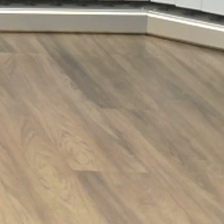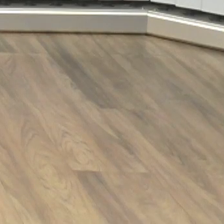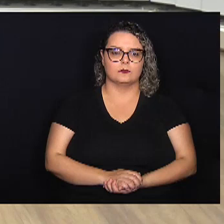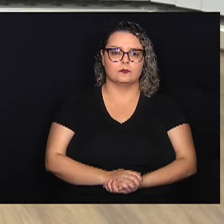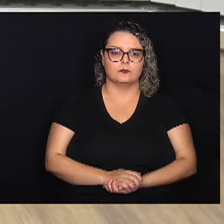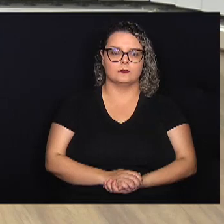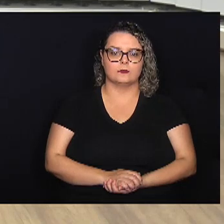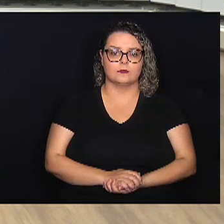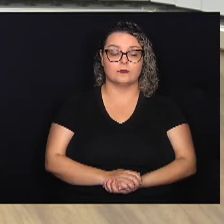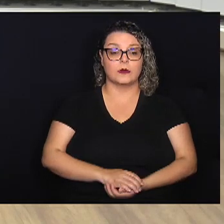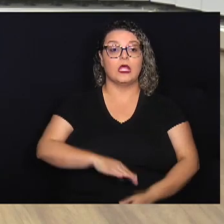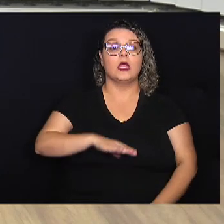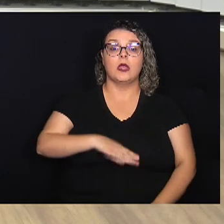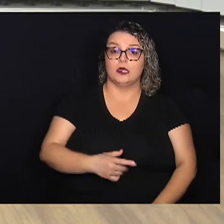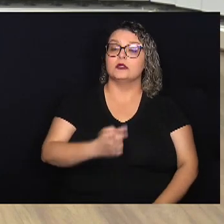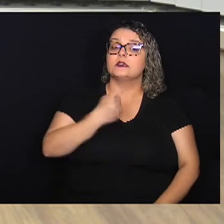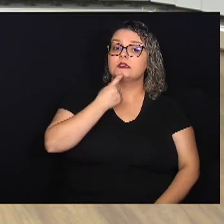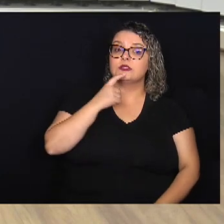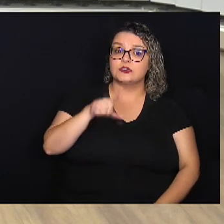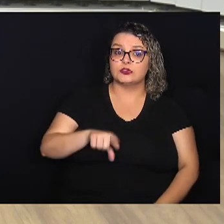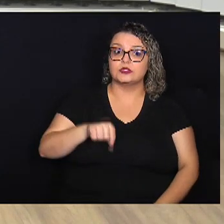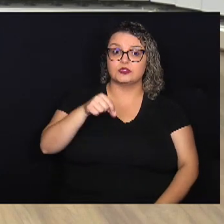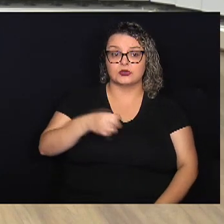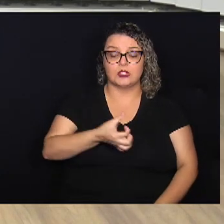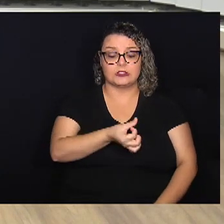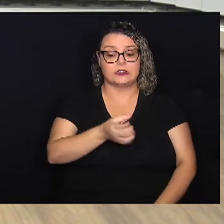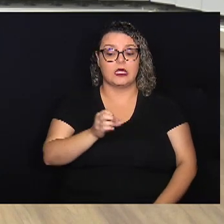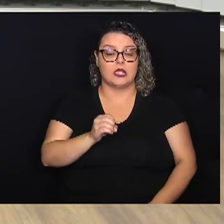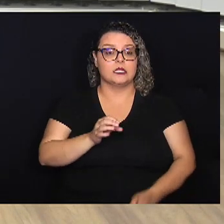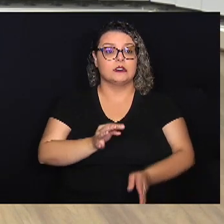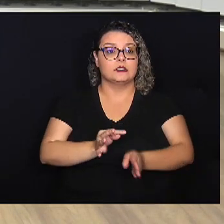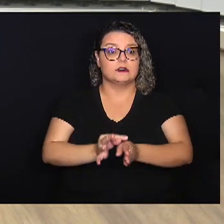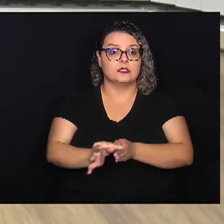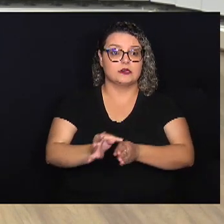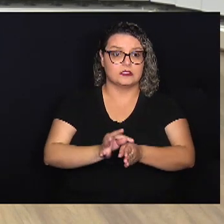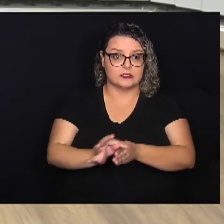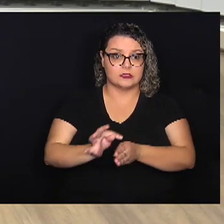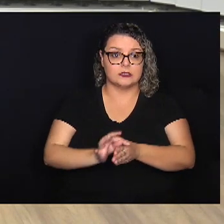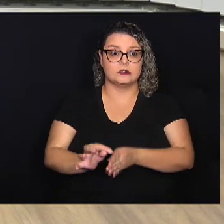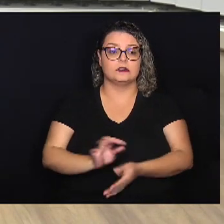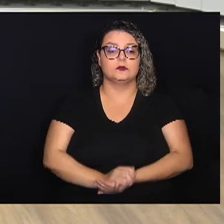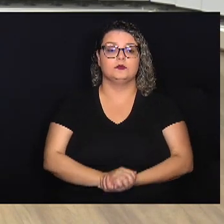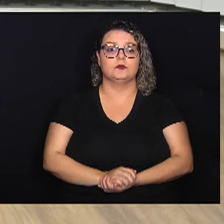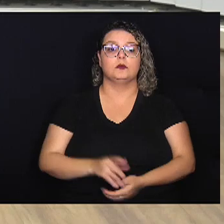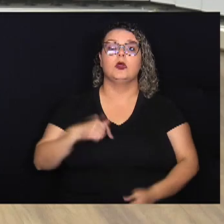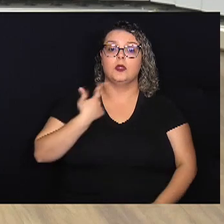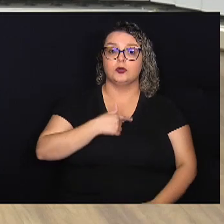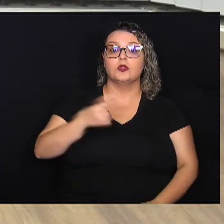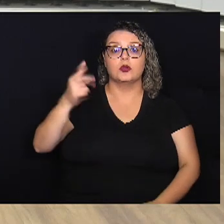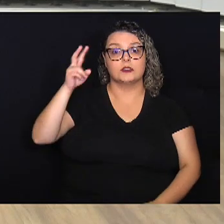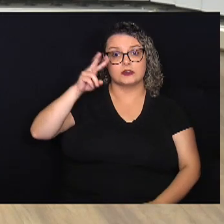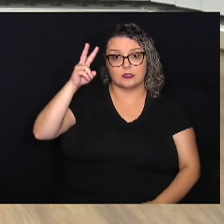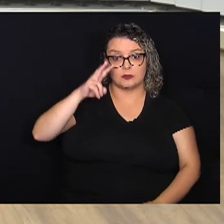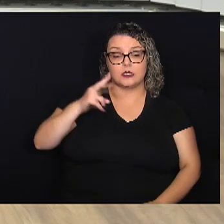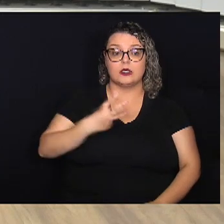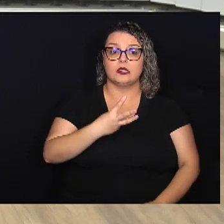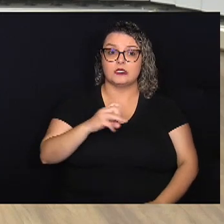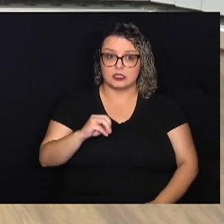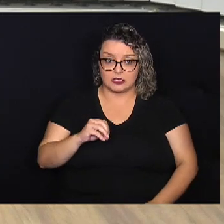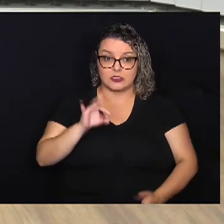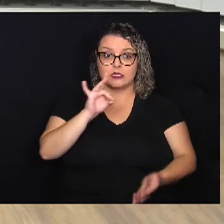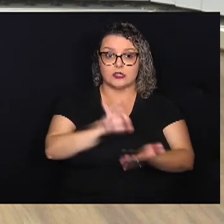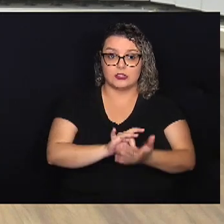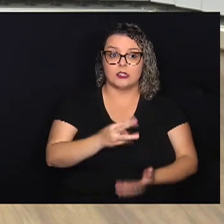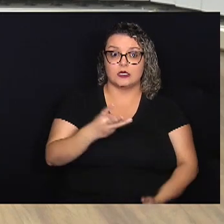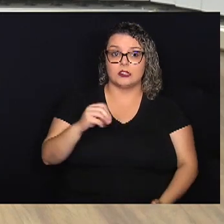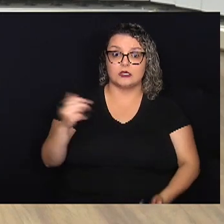Em Campinas, serão escolhidos 60 conselheiros tutelares. A gente lembra que 30 são titulares e 30